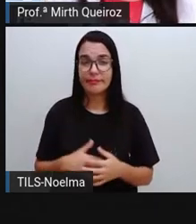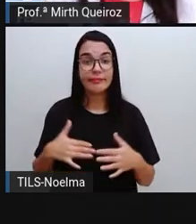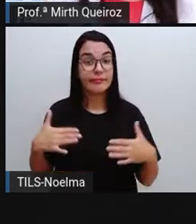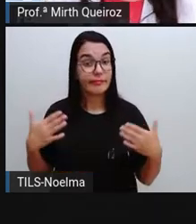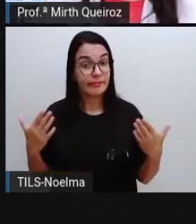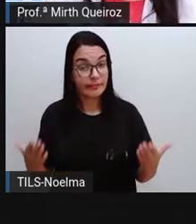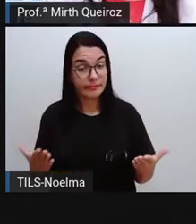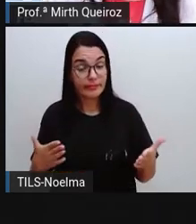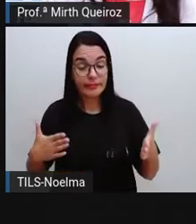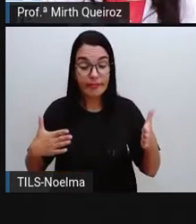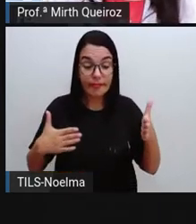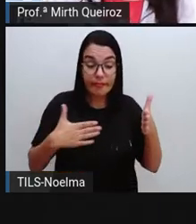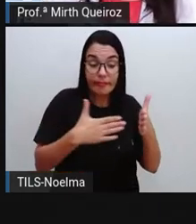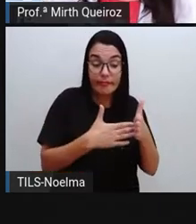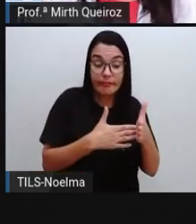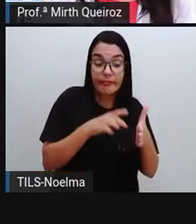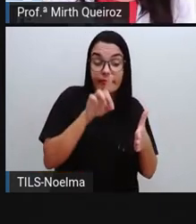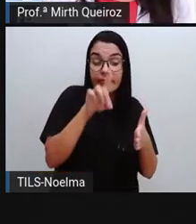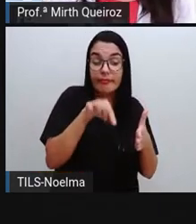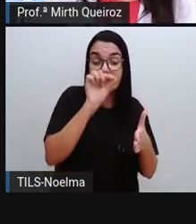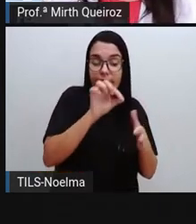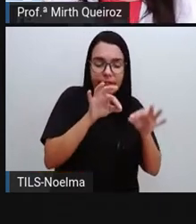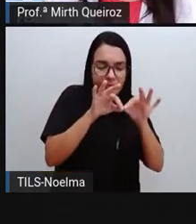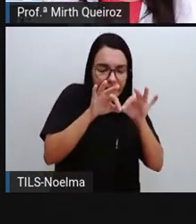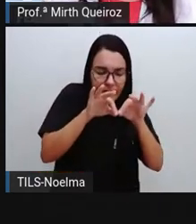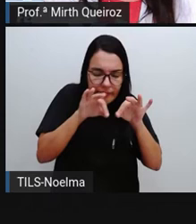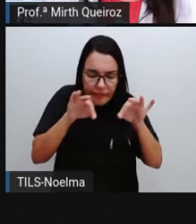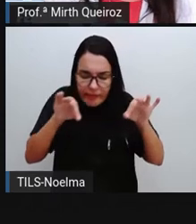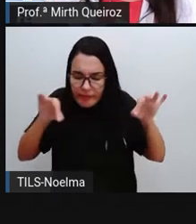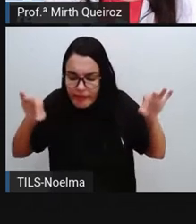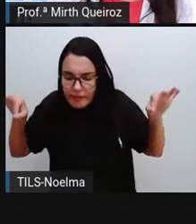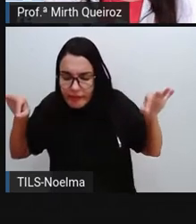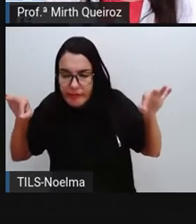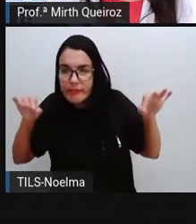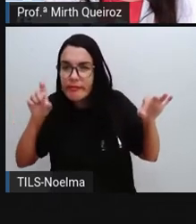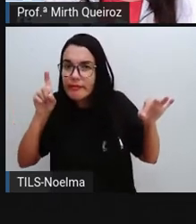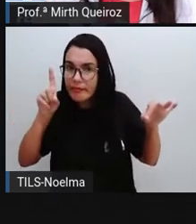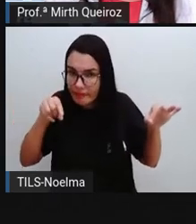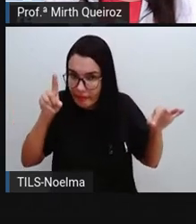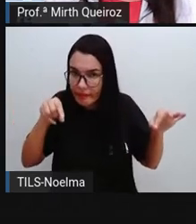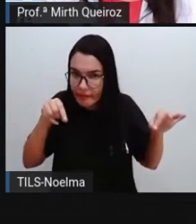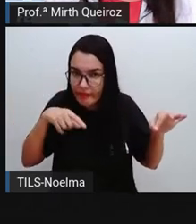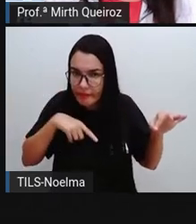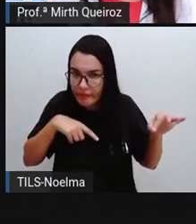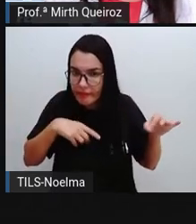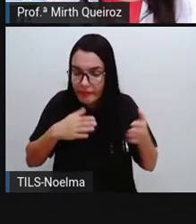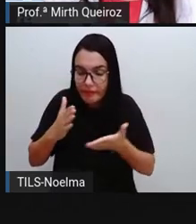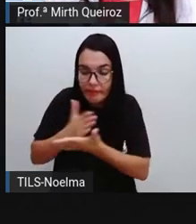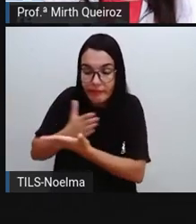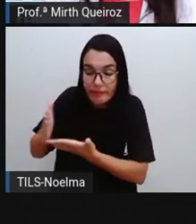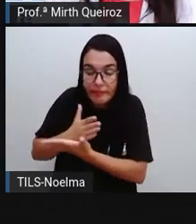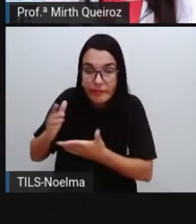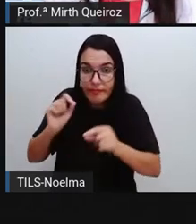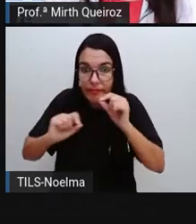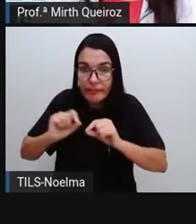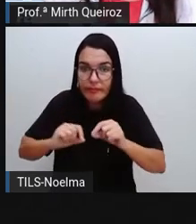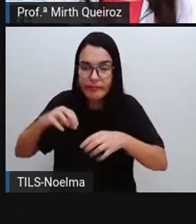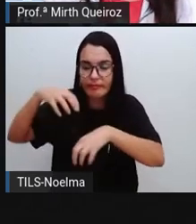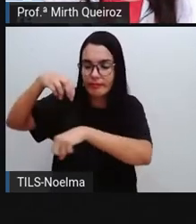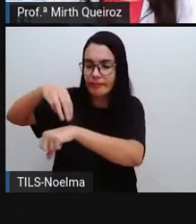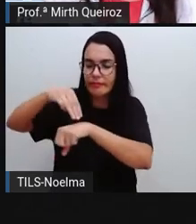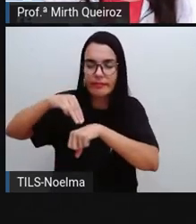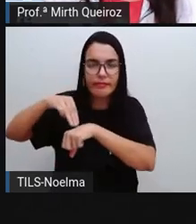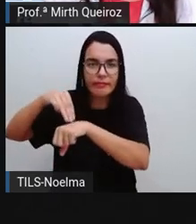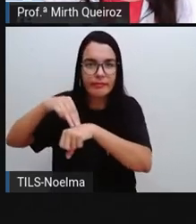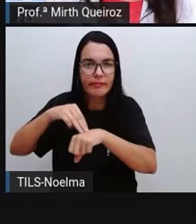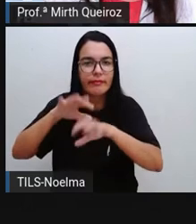Limite, né, seria uma linha real ou imaginária que vai delimitar e separar um território do outro. Em geral, esses limites eles